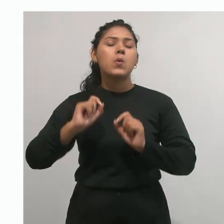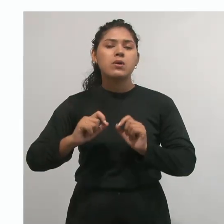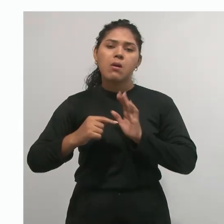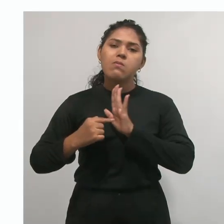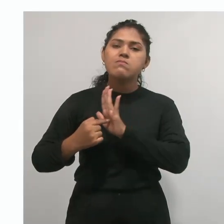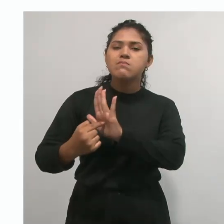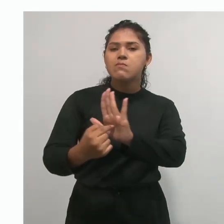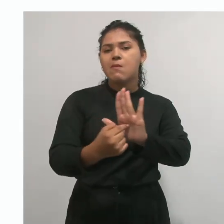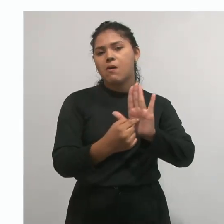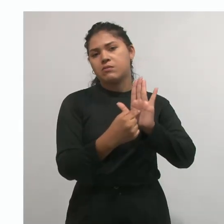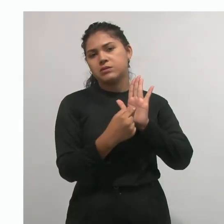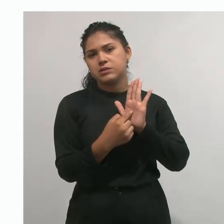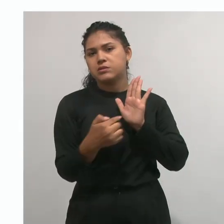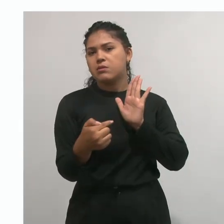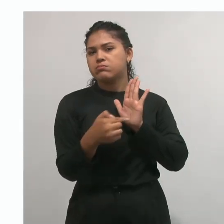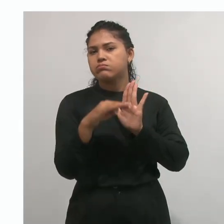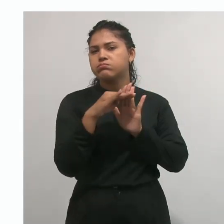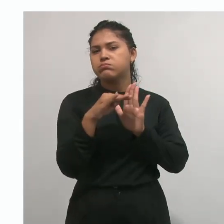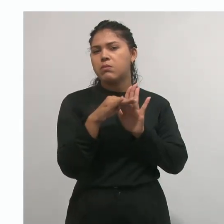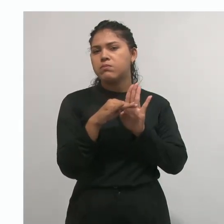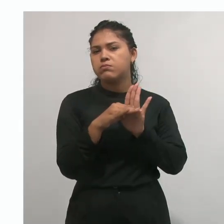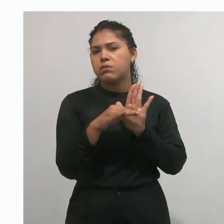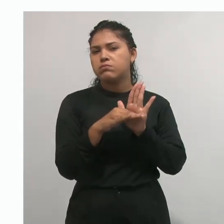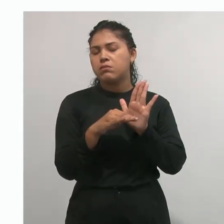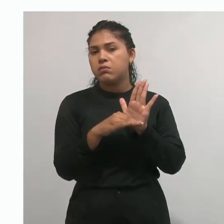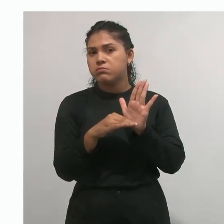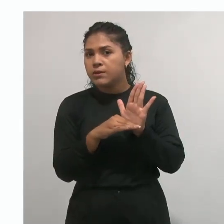gente proporcionar